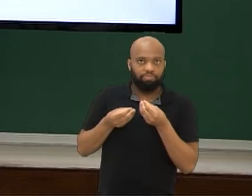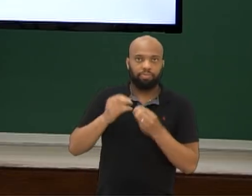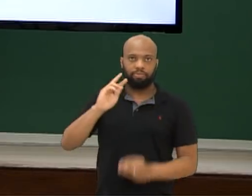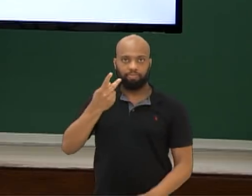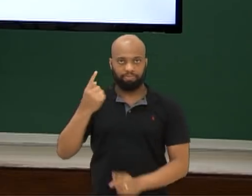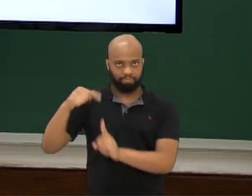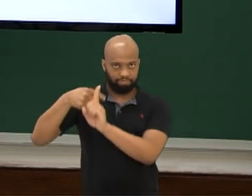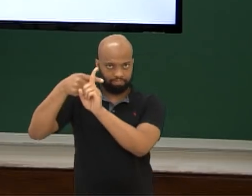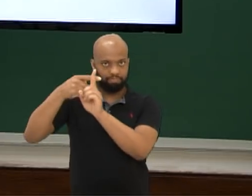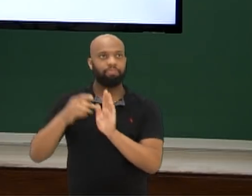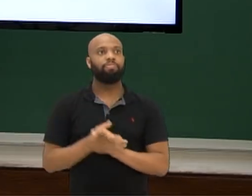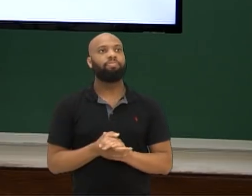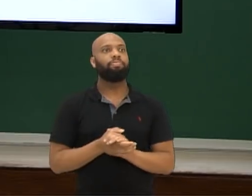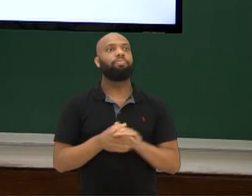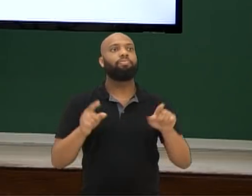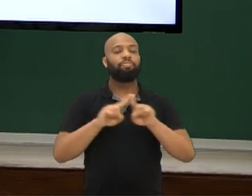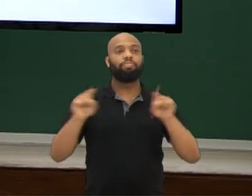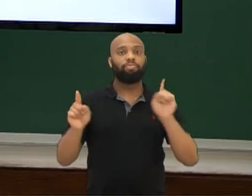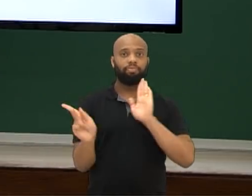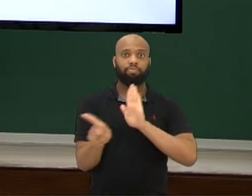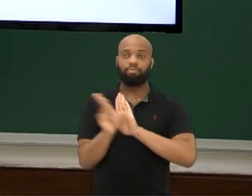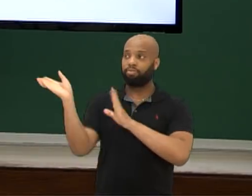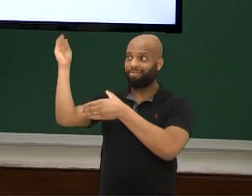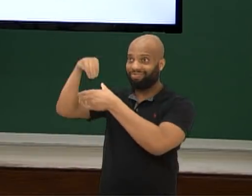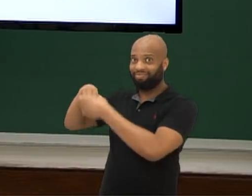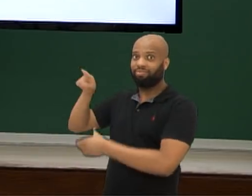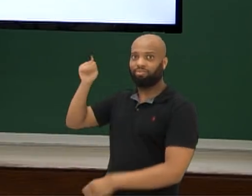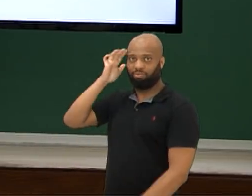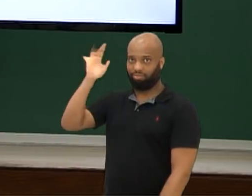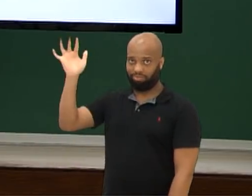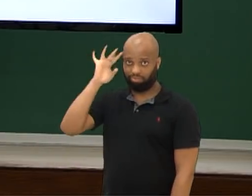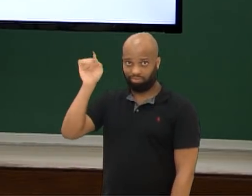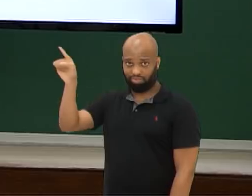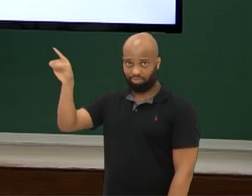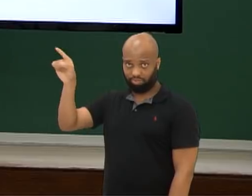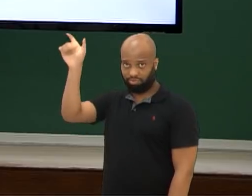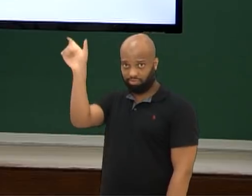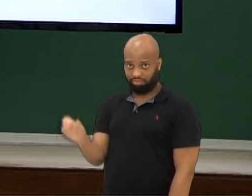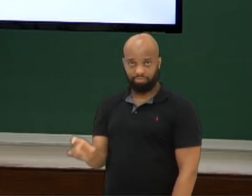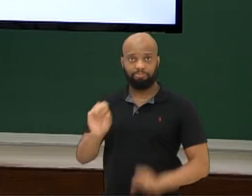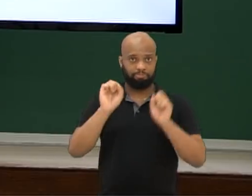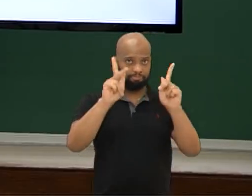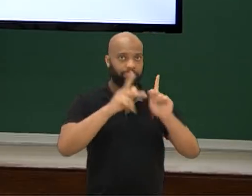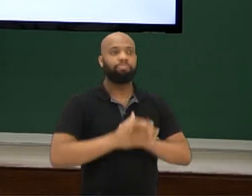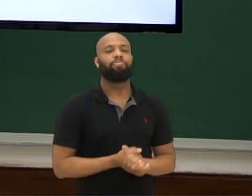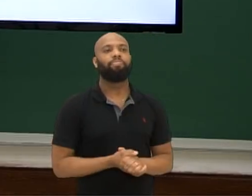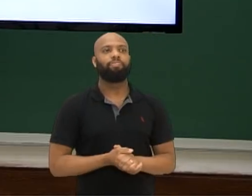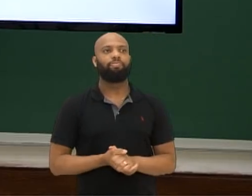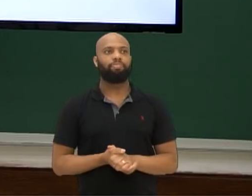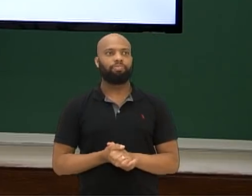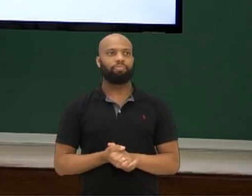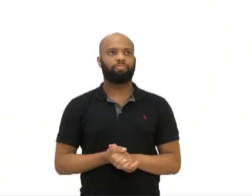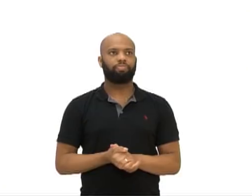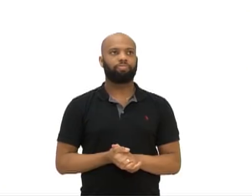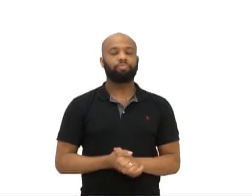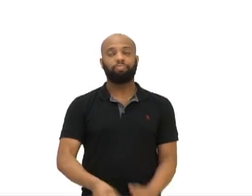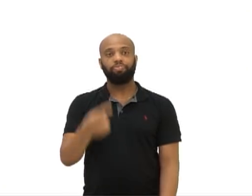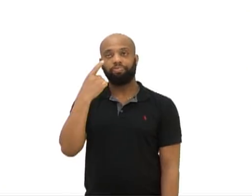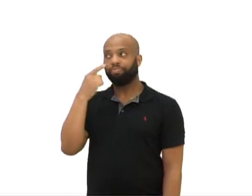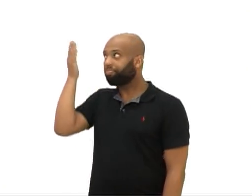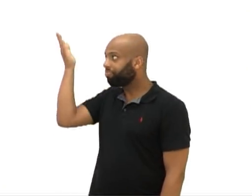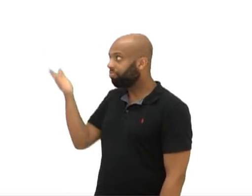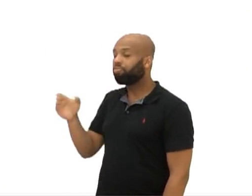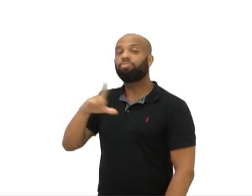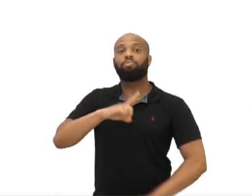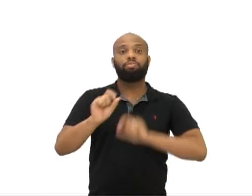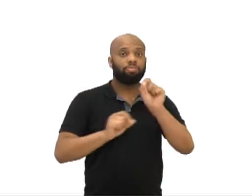Isso, lembrando, nessa teoria ácido e base de Bronsted e Lowry. Show? Showzaço então. Então aqui eu